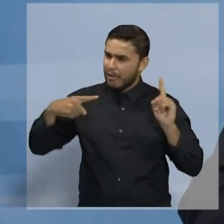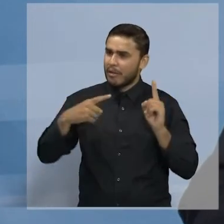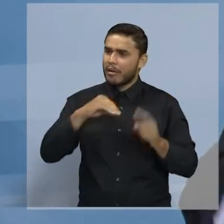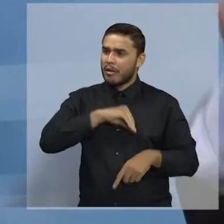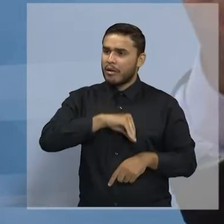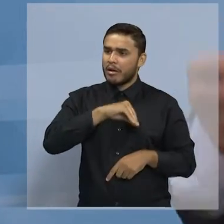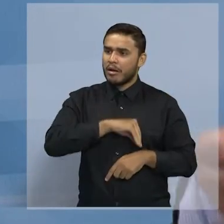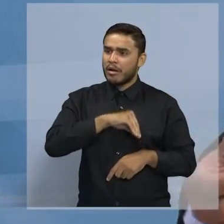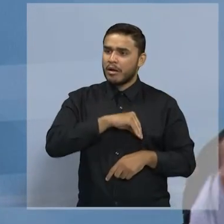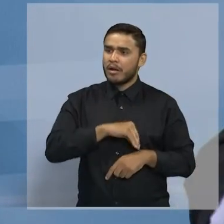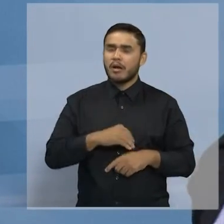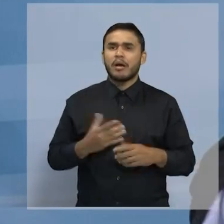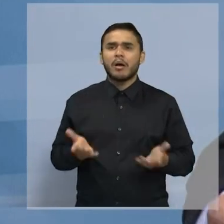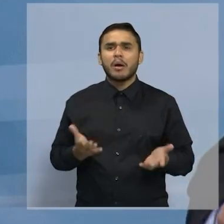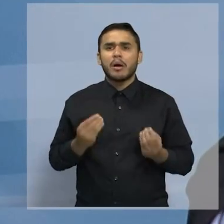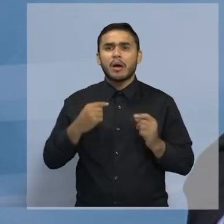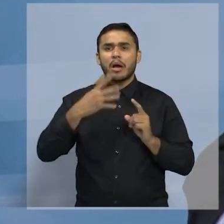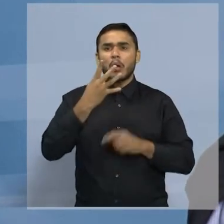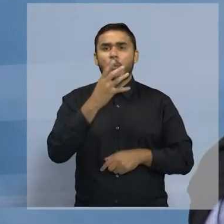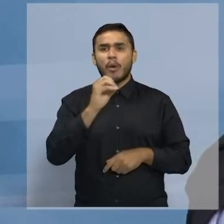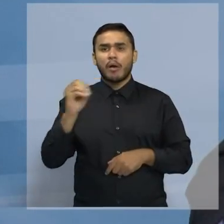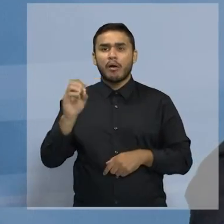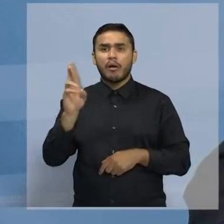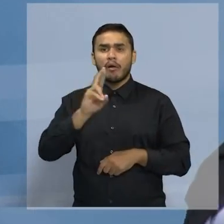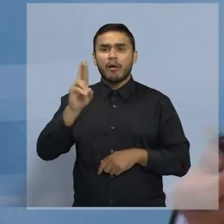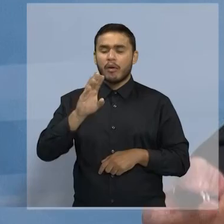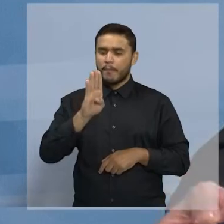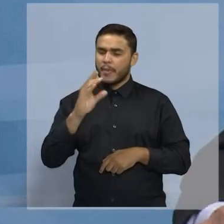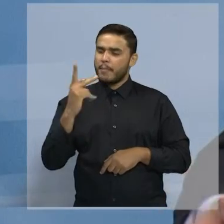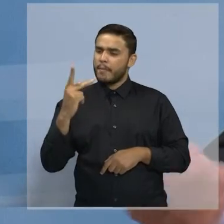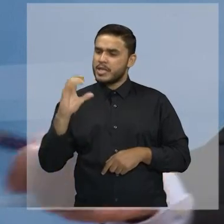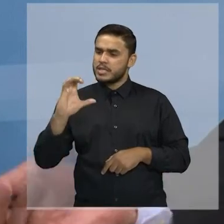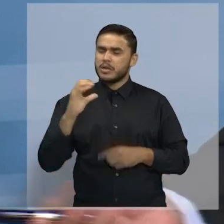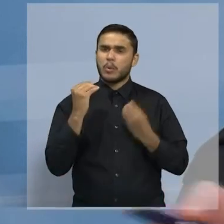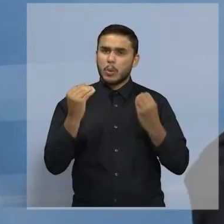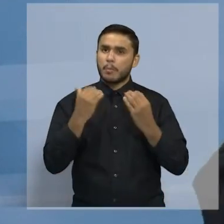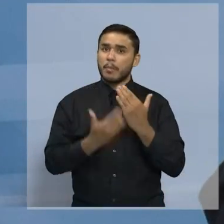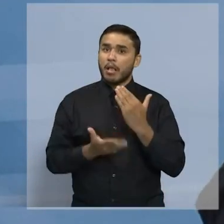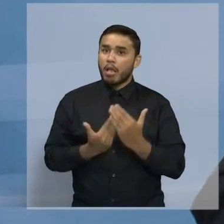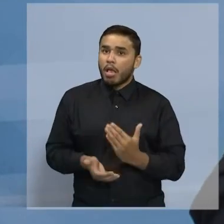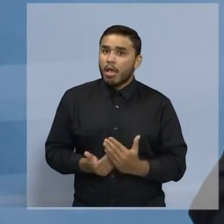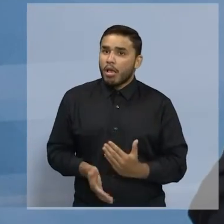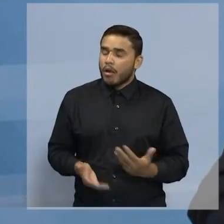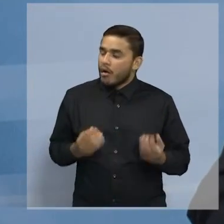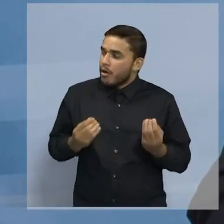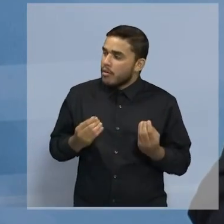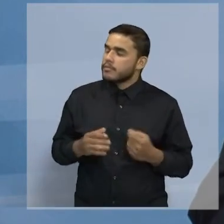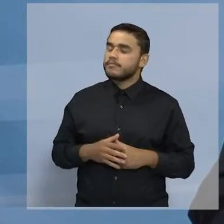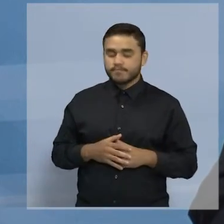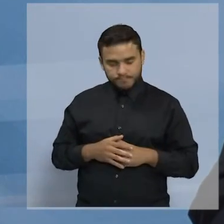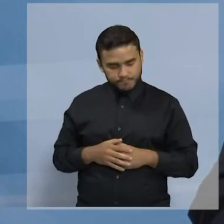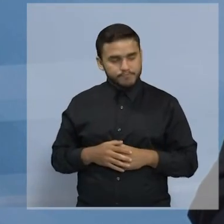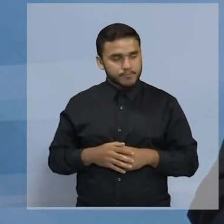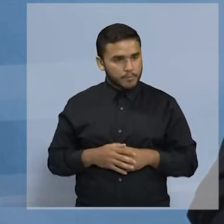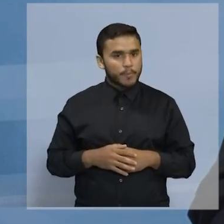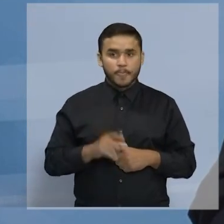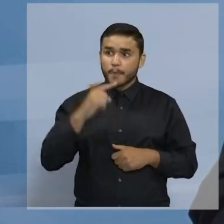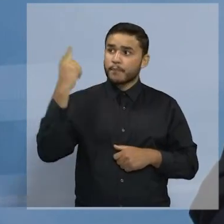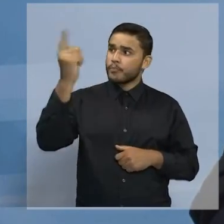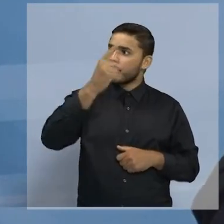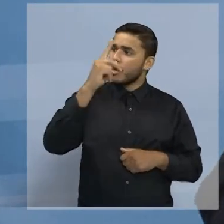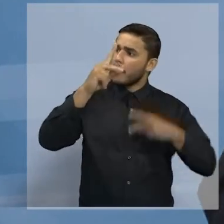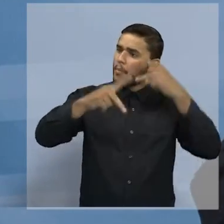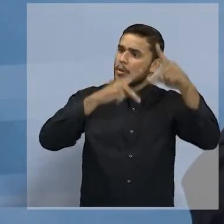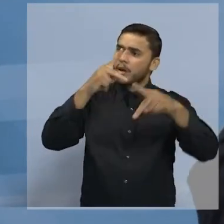quer dizer, do salário mínimo para R$400, se for aprovado no BPC, conforme está proposto. Isso são... Assim,